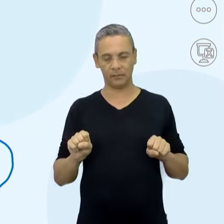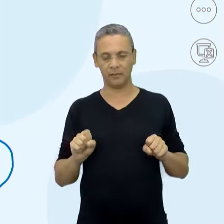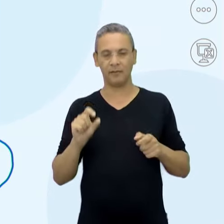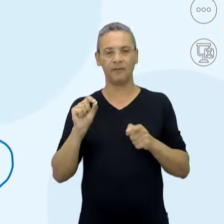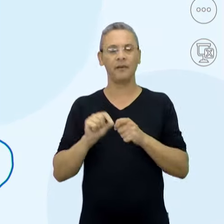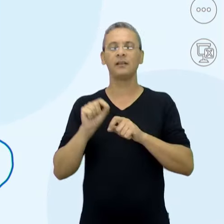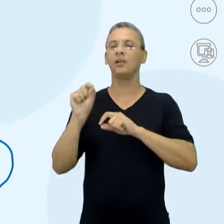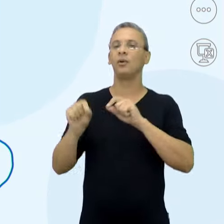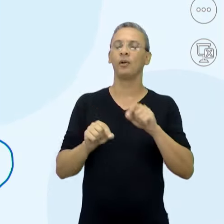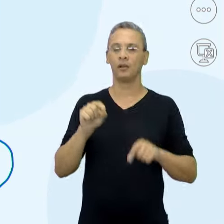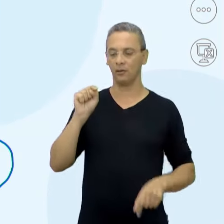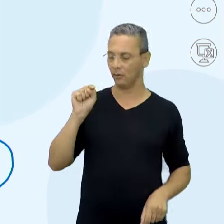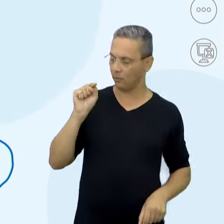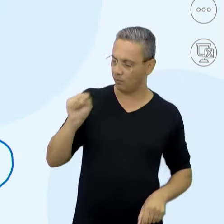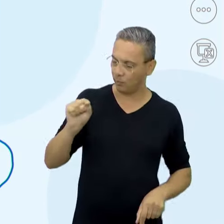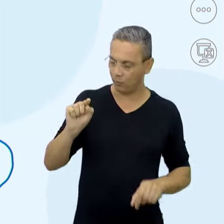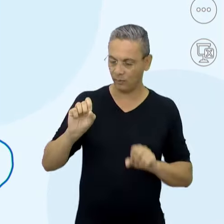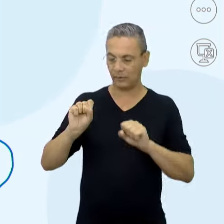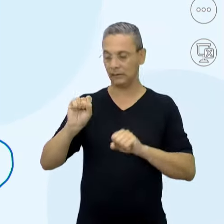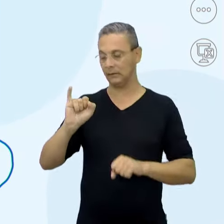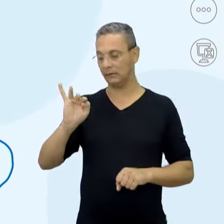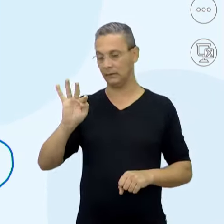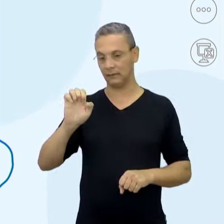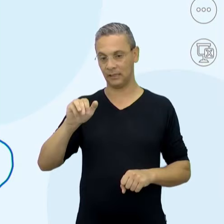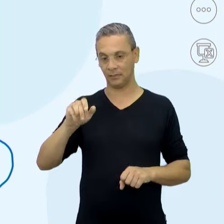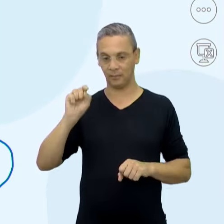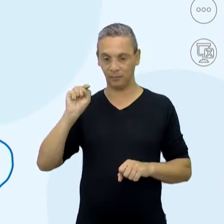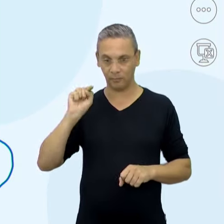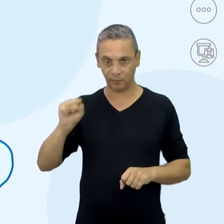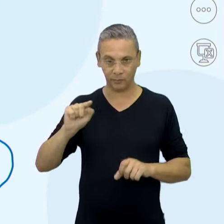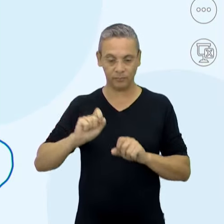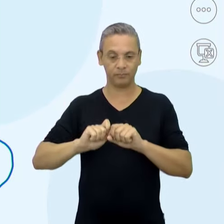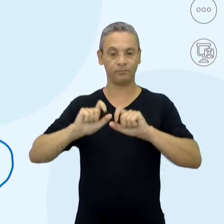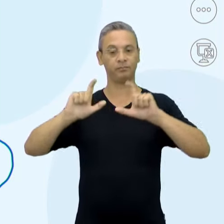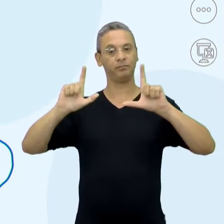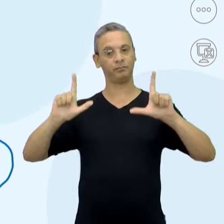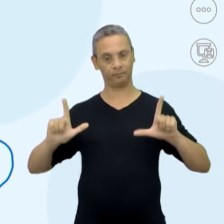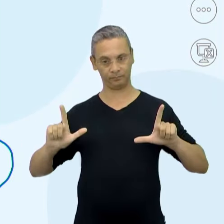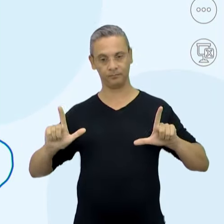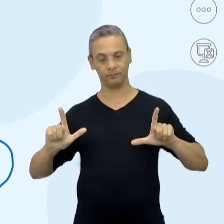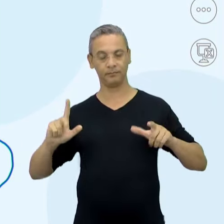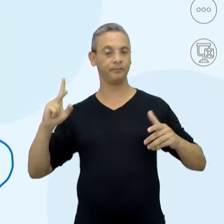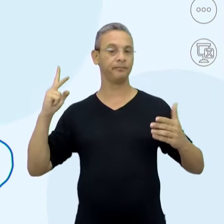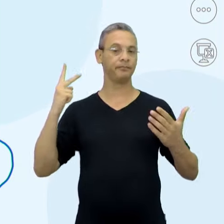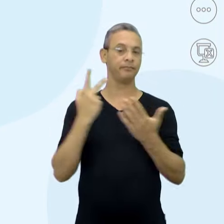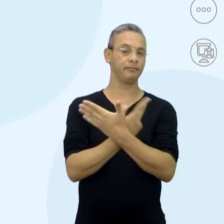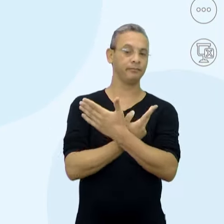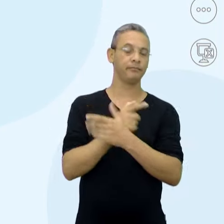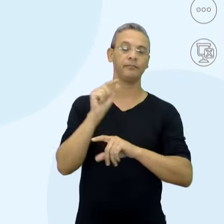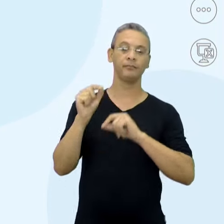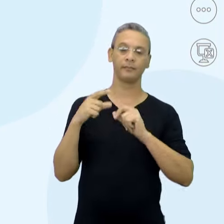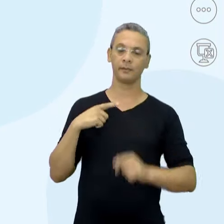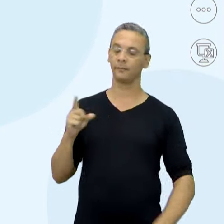fazer? Você vai clicar em sistemas. Clicando em sistemas, o que você vai ter?